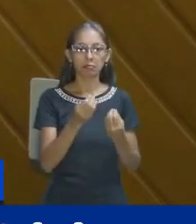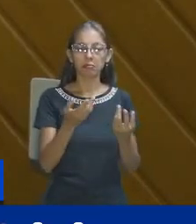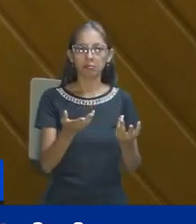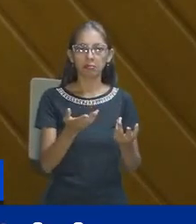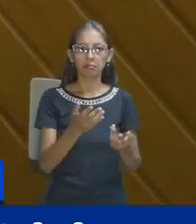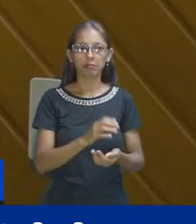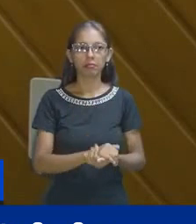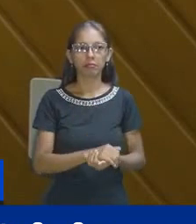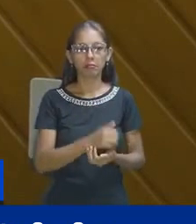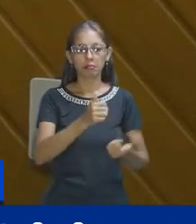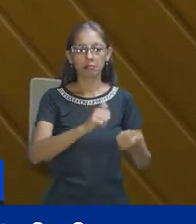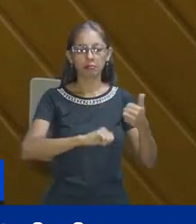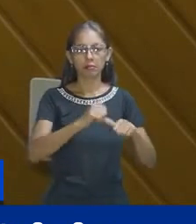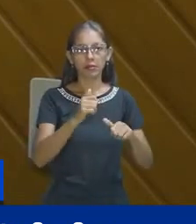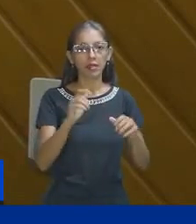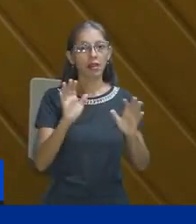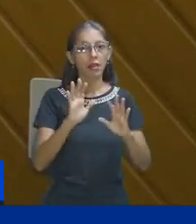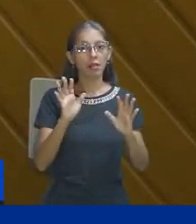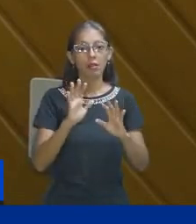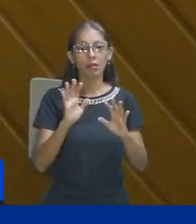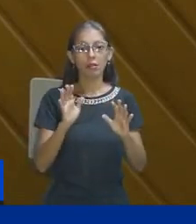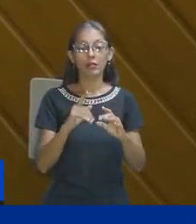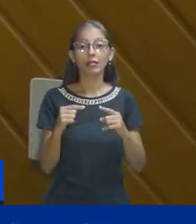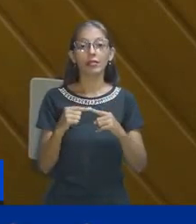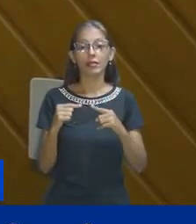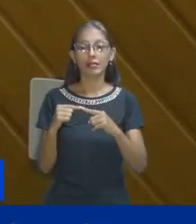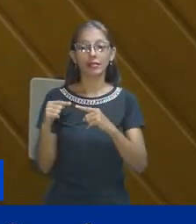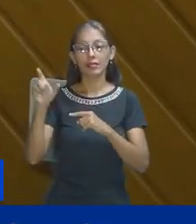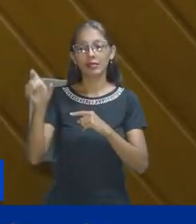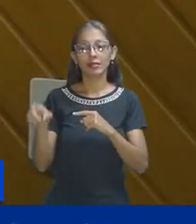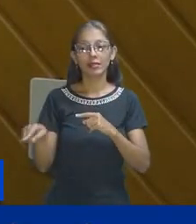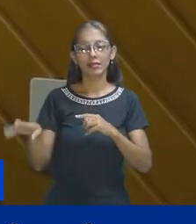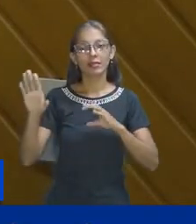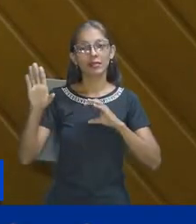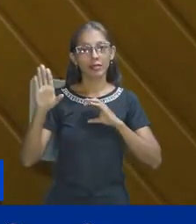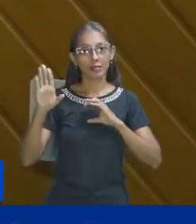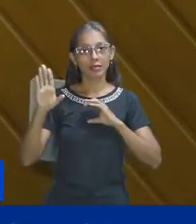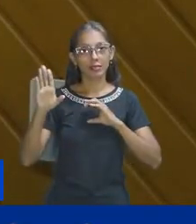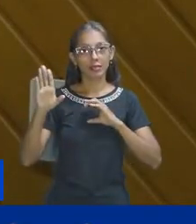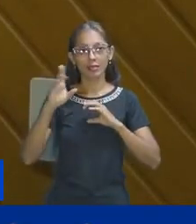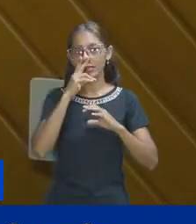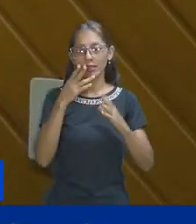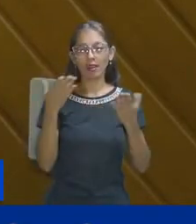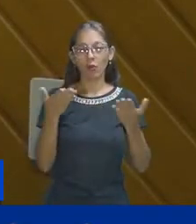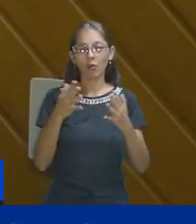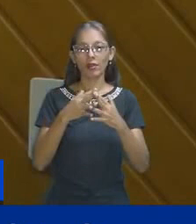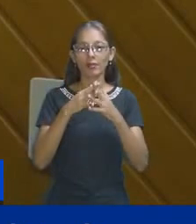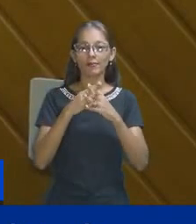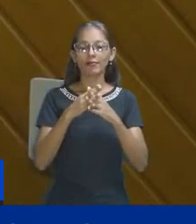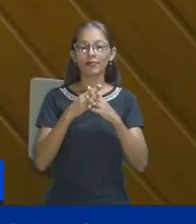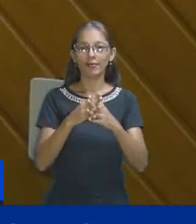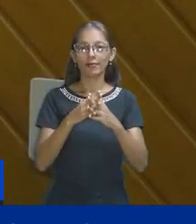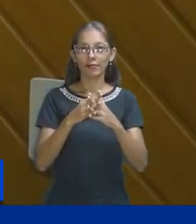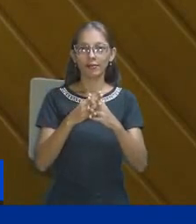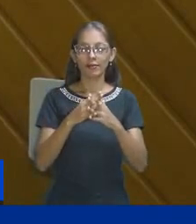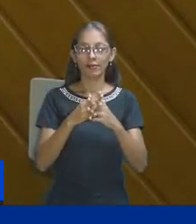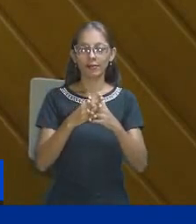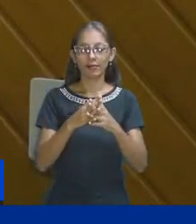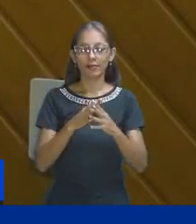o voto nas urnas pela vontade do povo. Então, diante dessas circunstâncias, e a posição firme desta